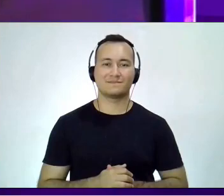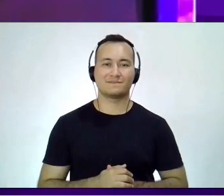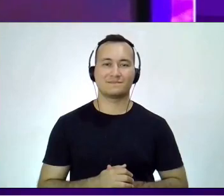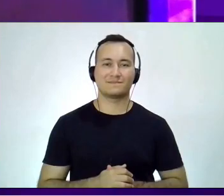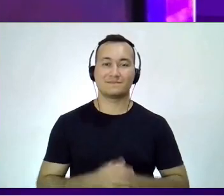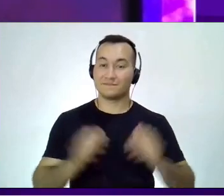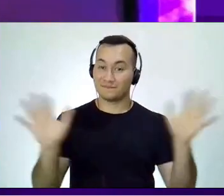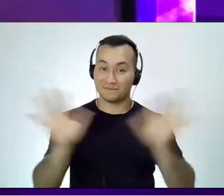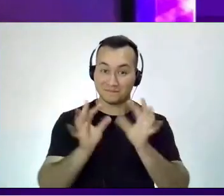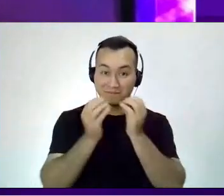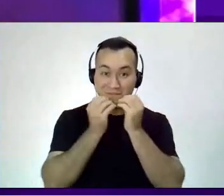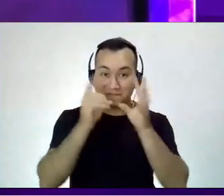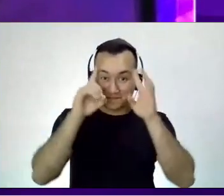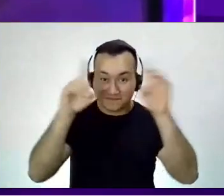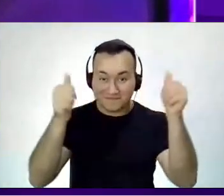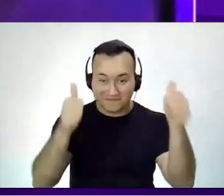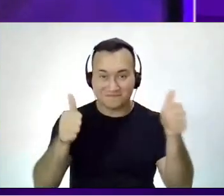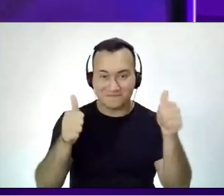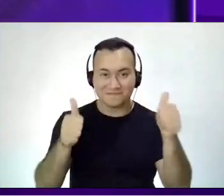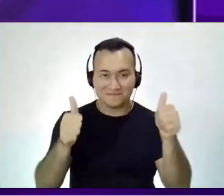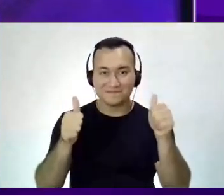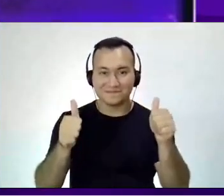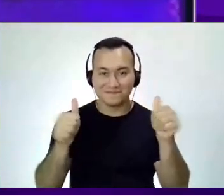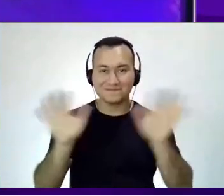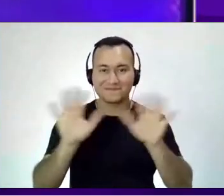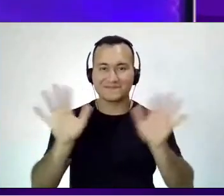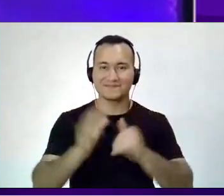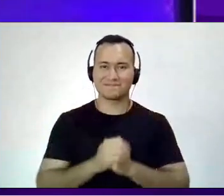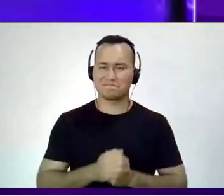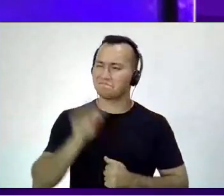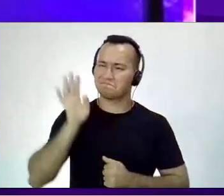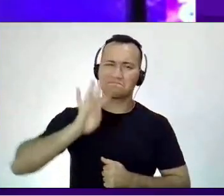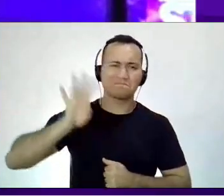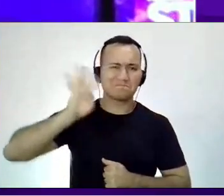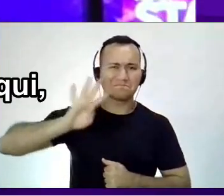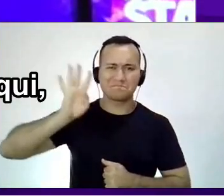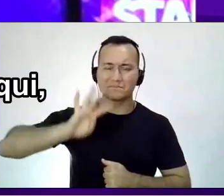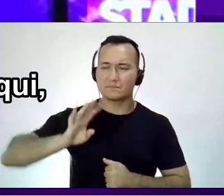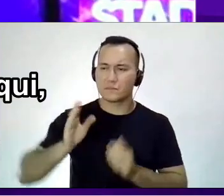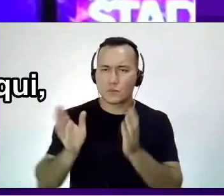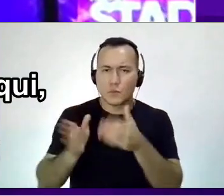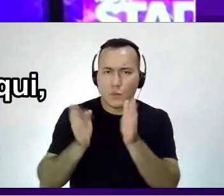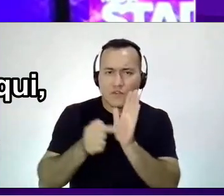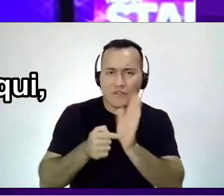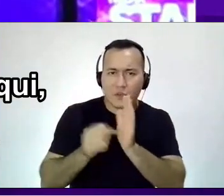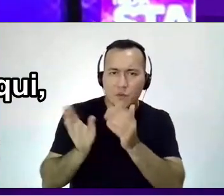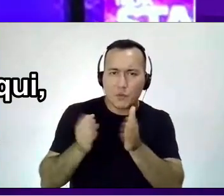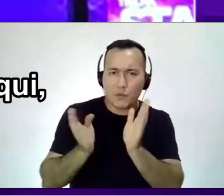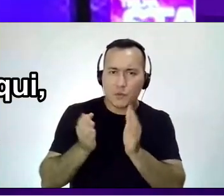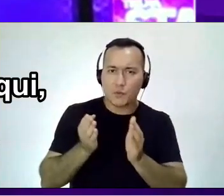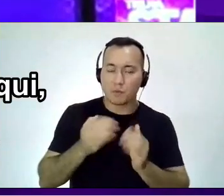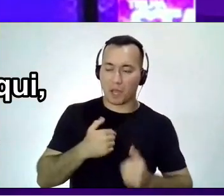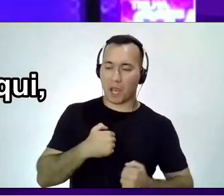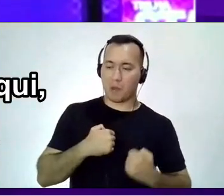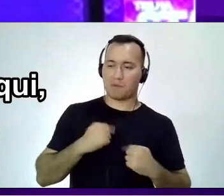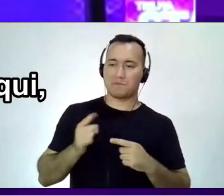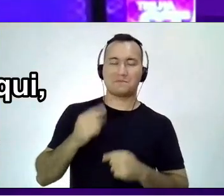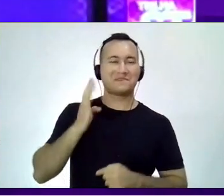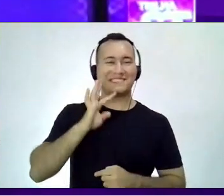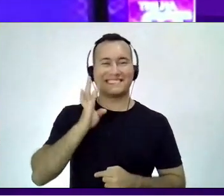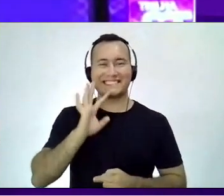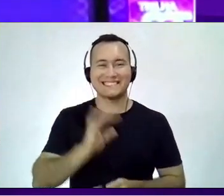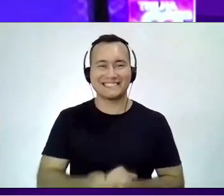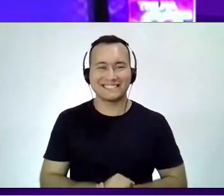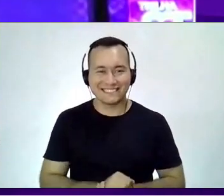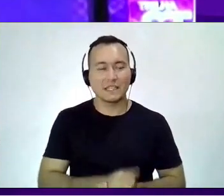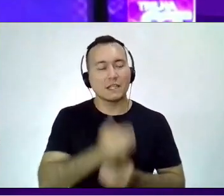Bom dia, pessoal. Olha só, que chique, né, a apresentação. Bom, queria primeiramente agradecer a todos vocês